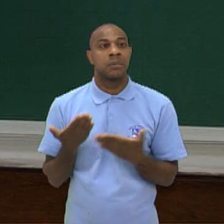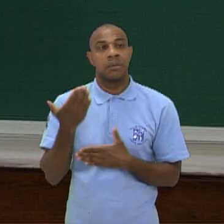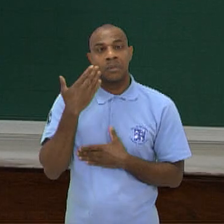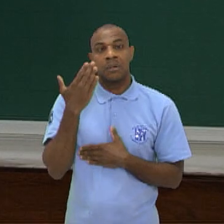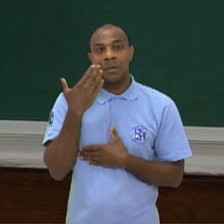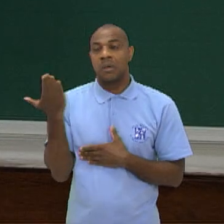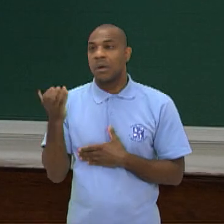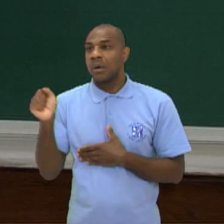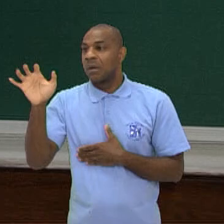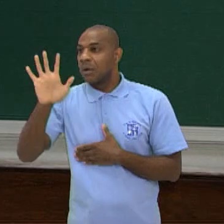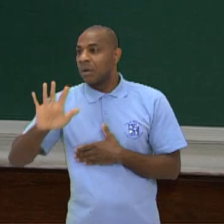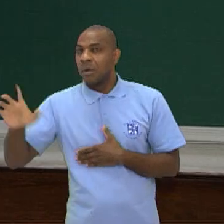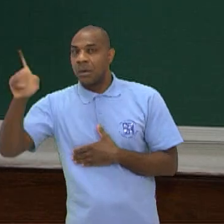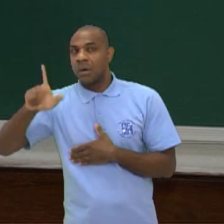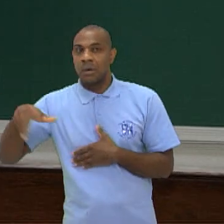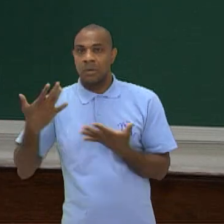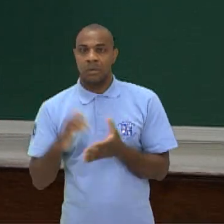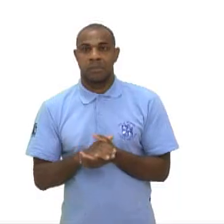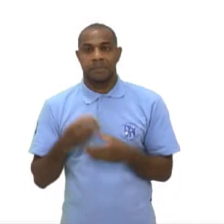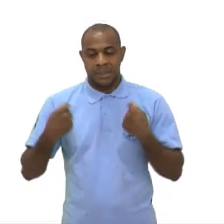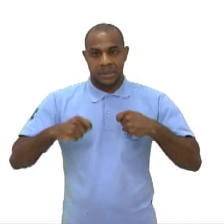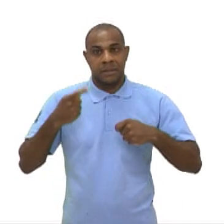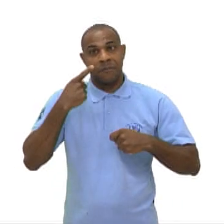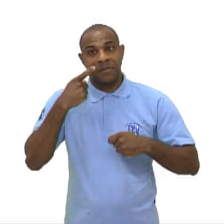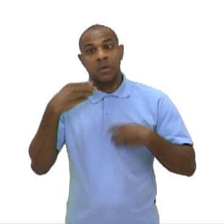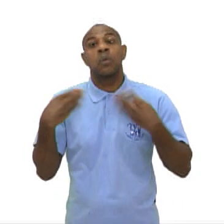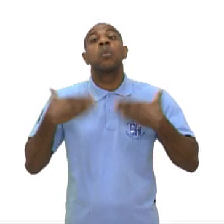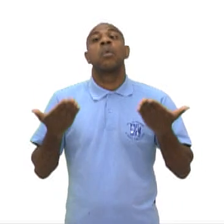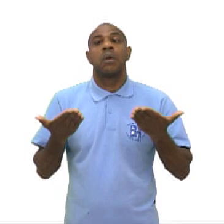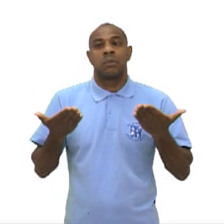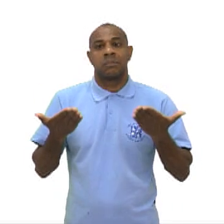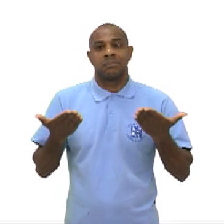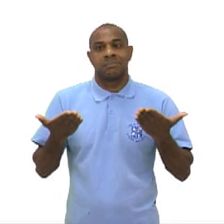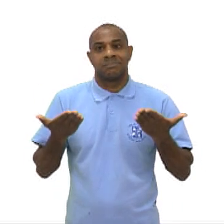ciclo ali para mim e diga qual organismo é esse.